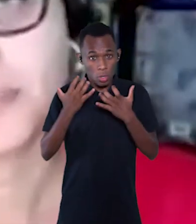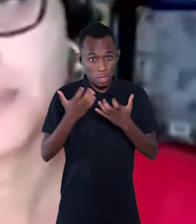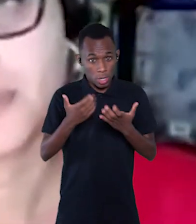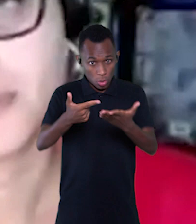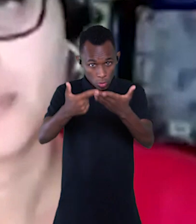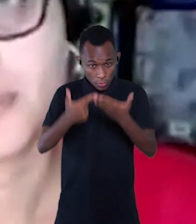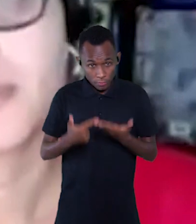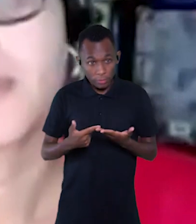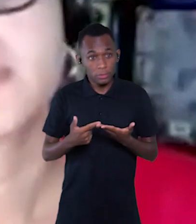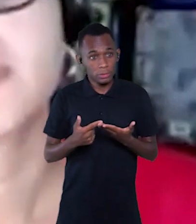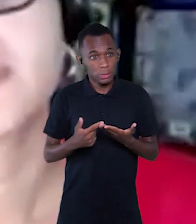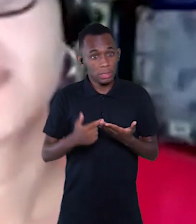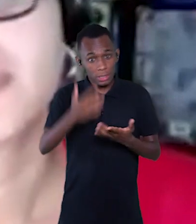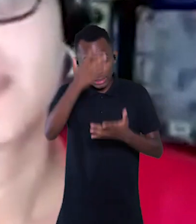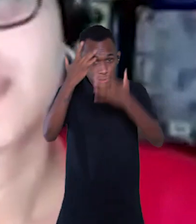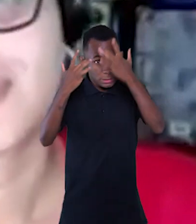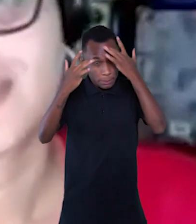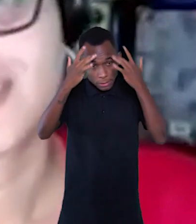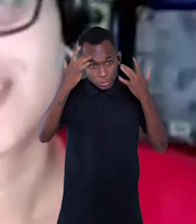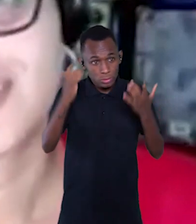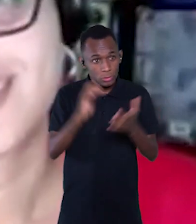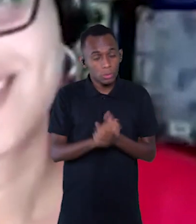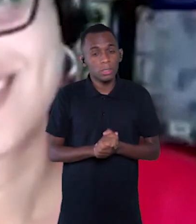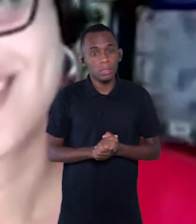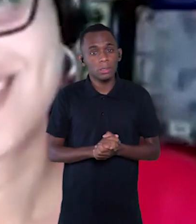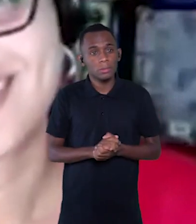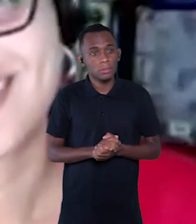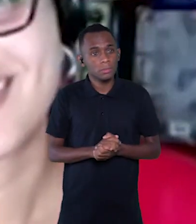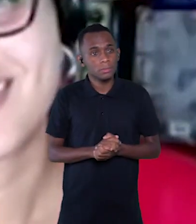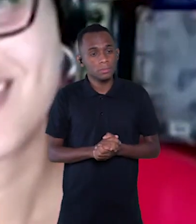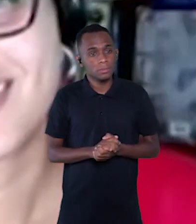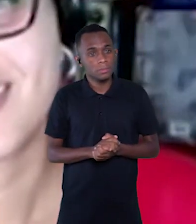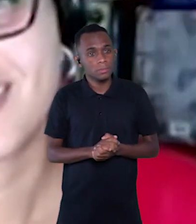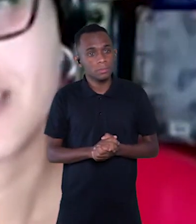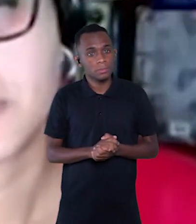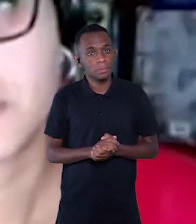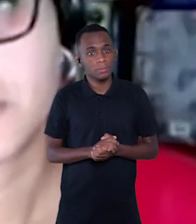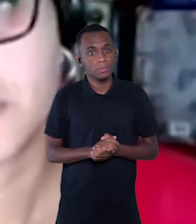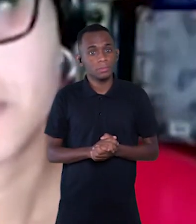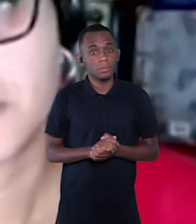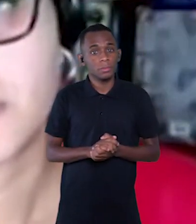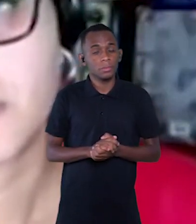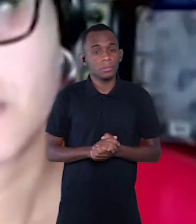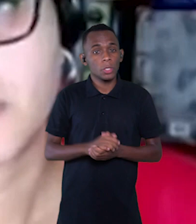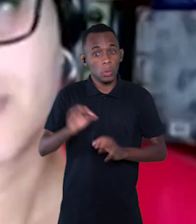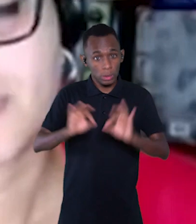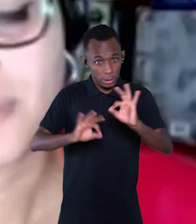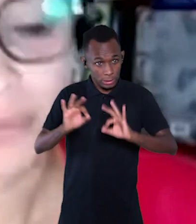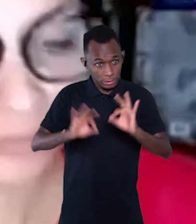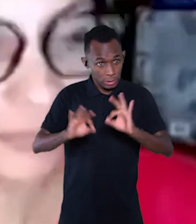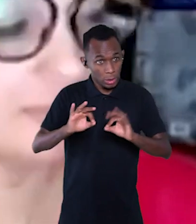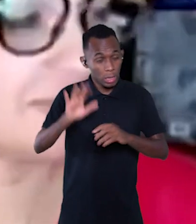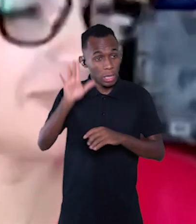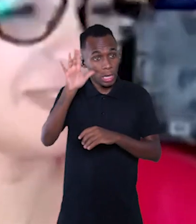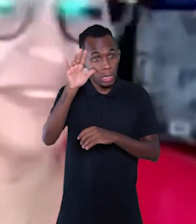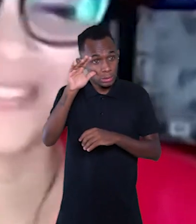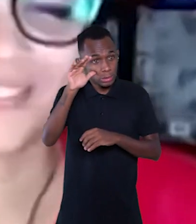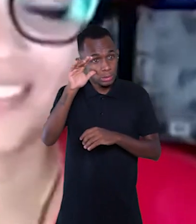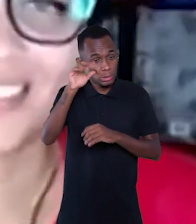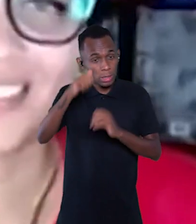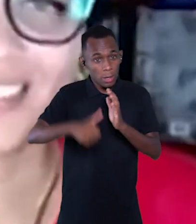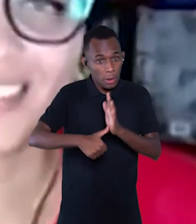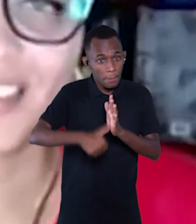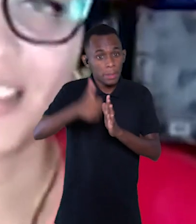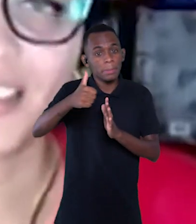até convidar as pessoas para a gente assistir, enquanto o Guilherme prepara ali, a gente assistir